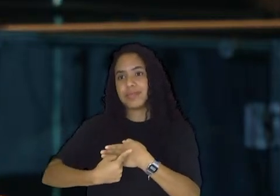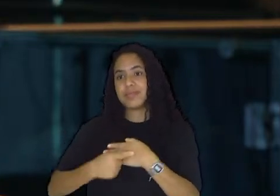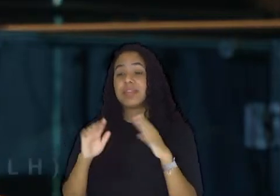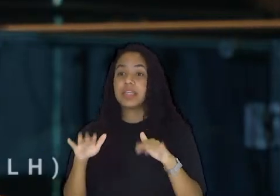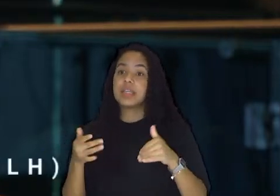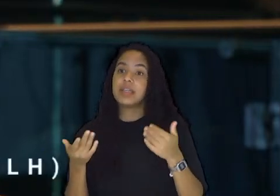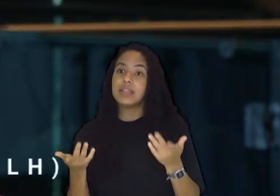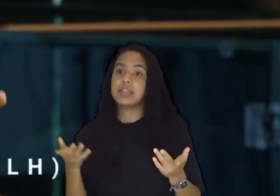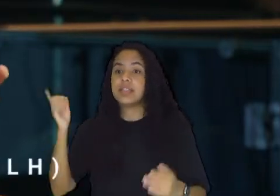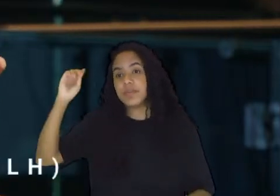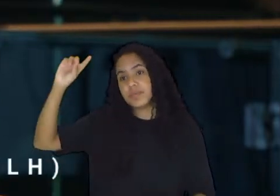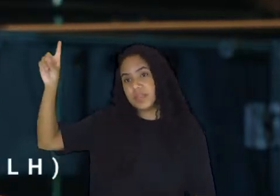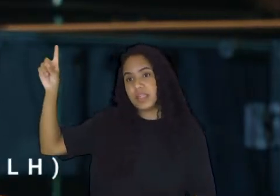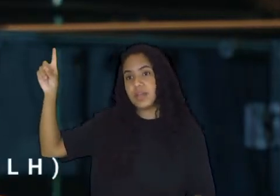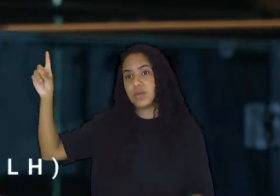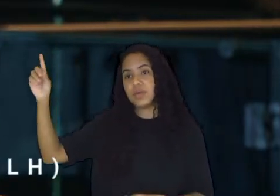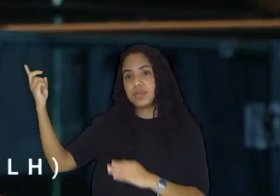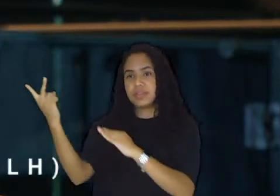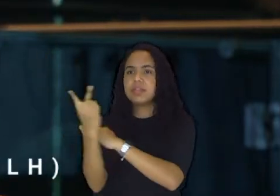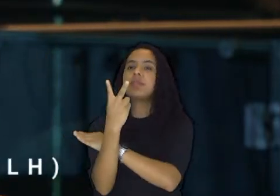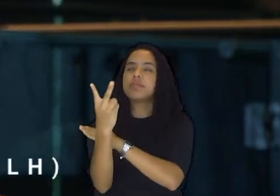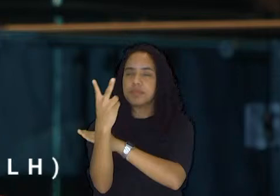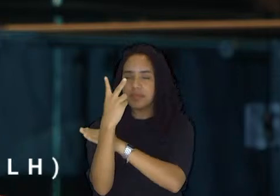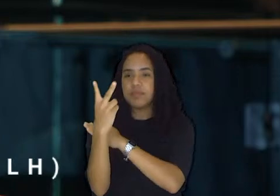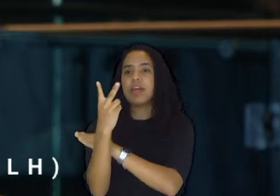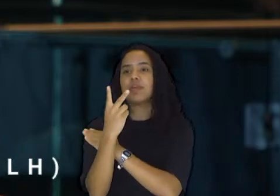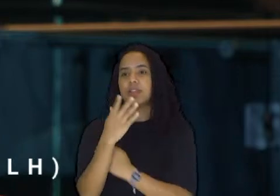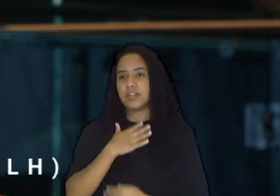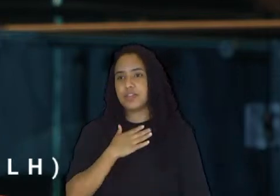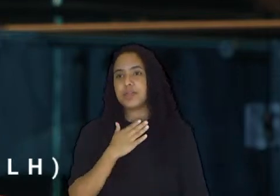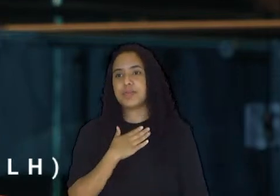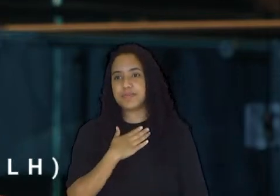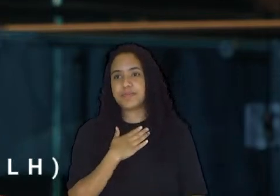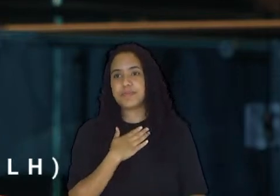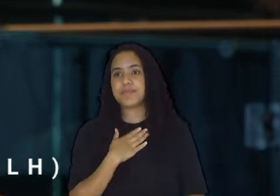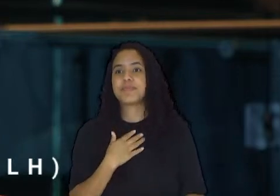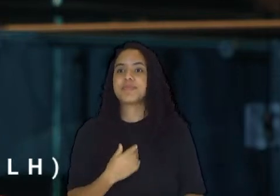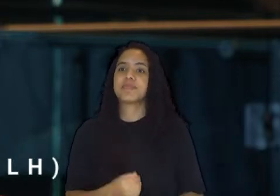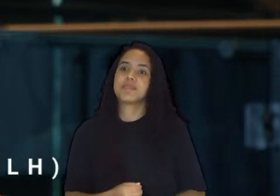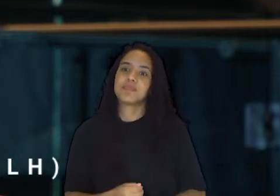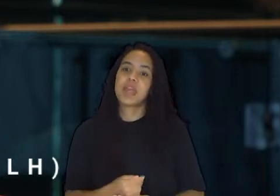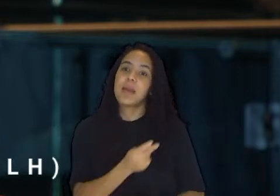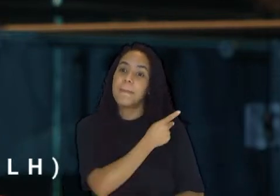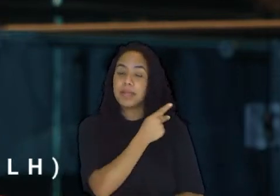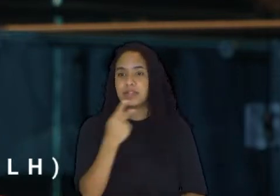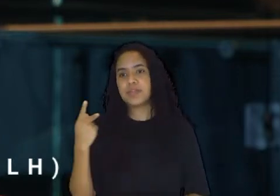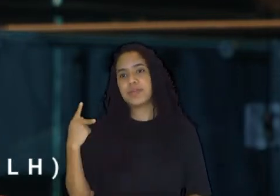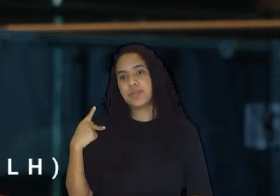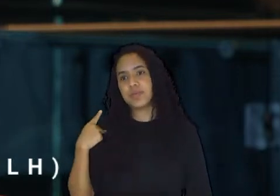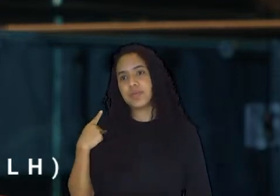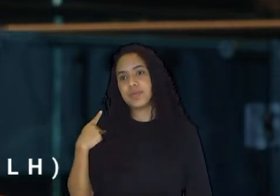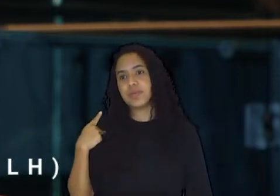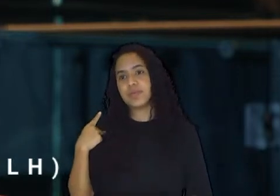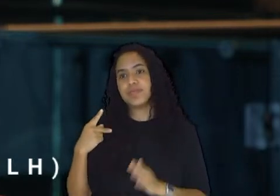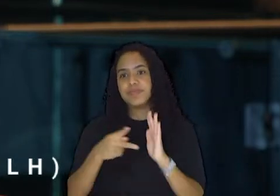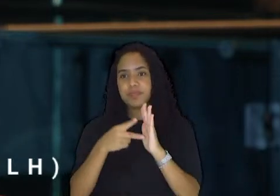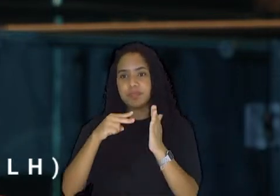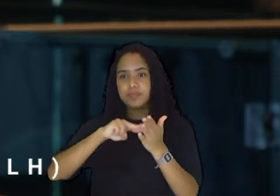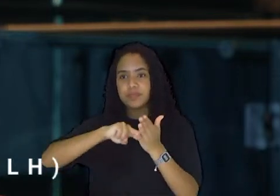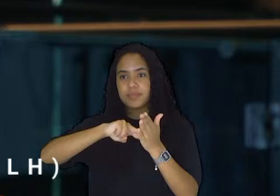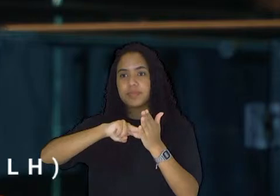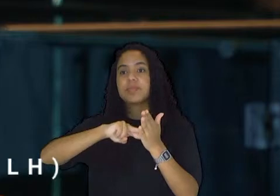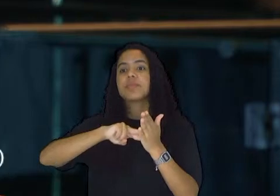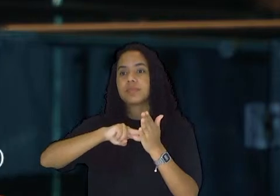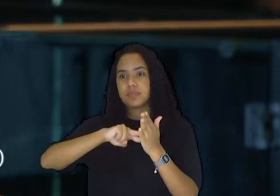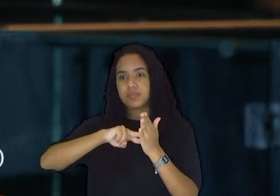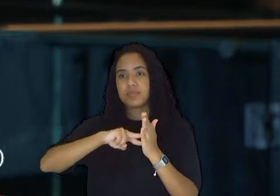Pastor aqui, se você for na palavra original, ele vai te mostrar aquele que alimenta, aquele que guia,